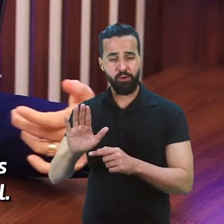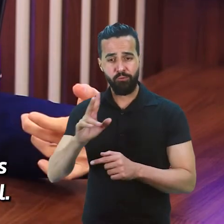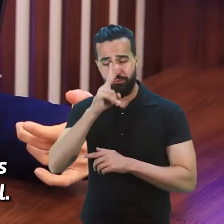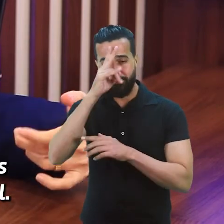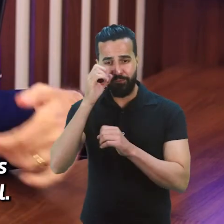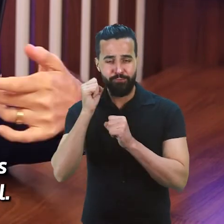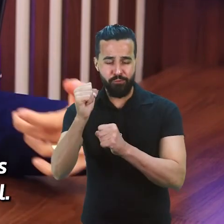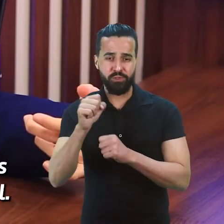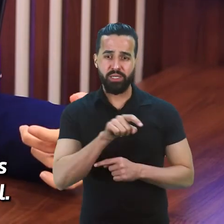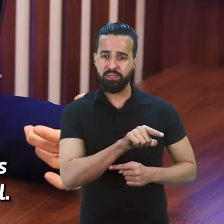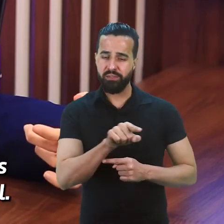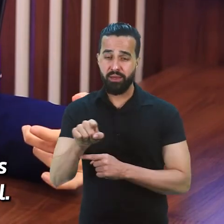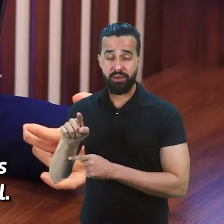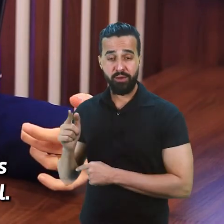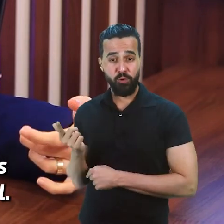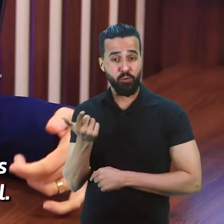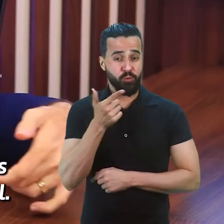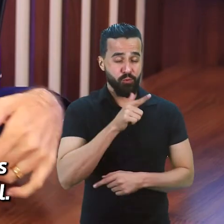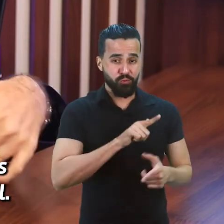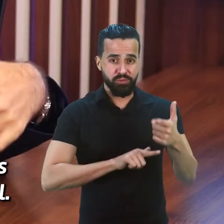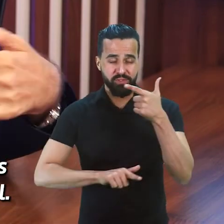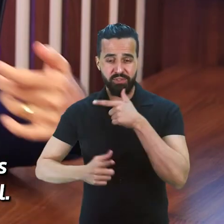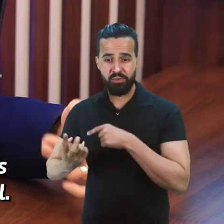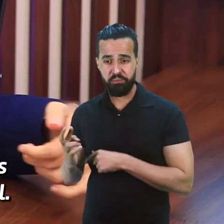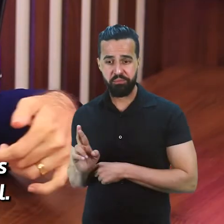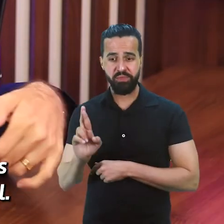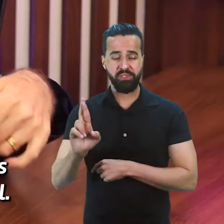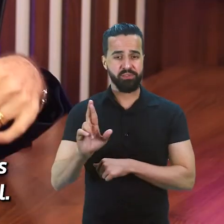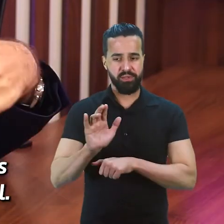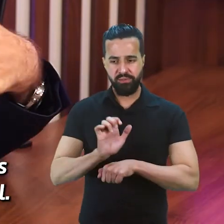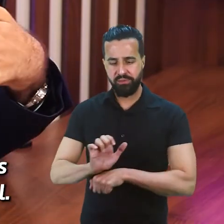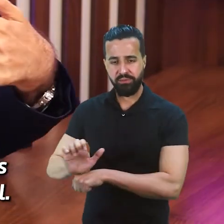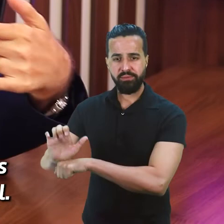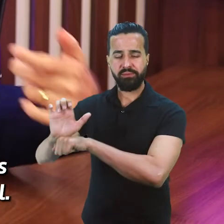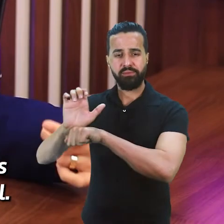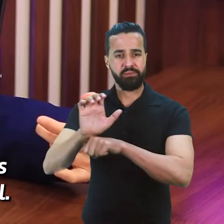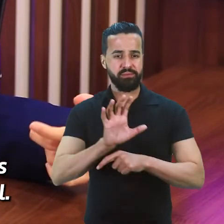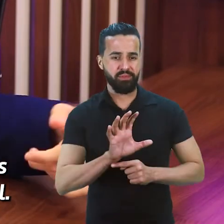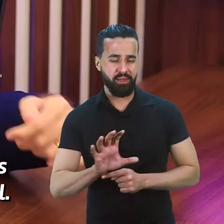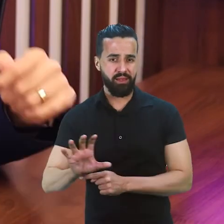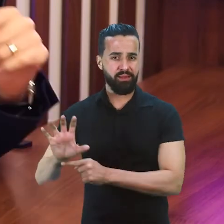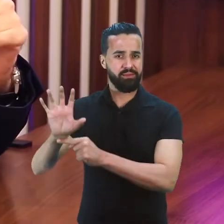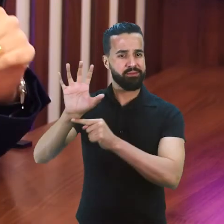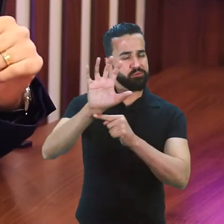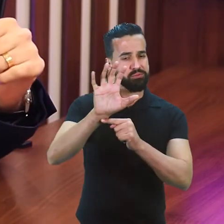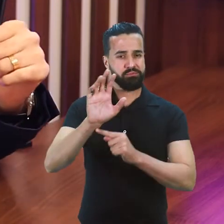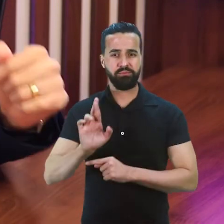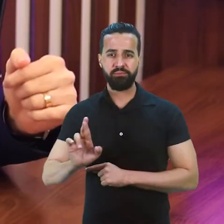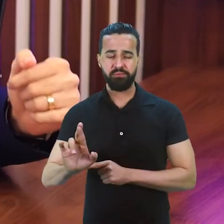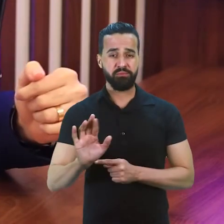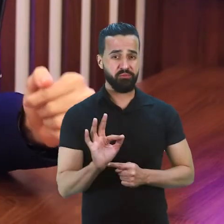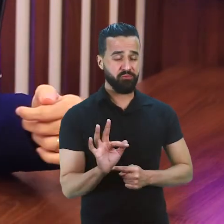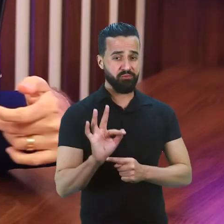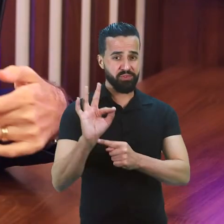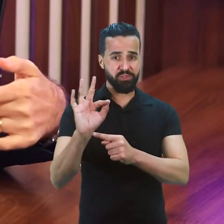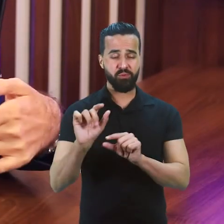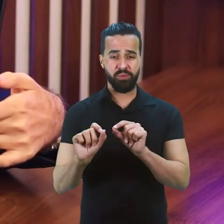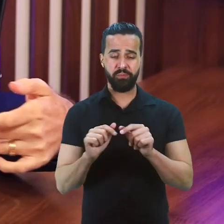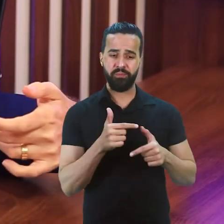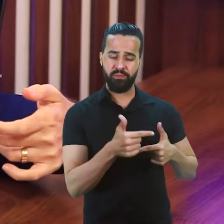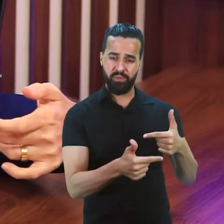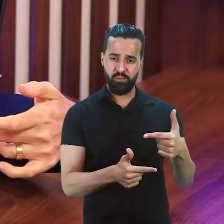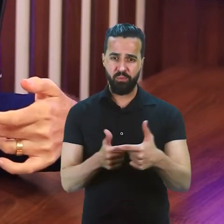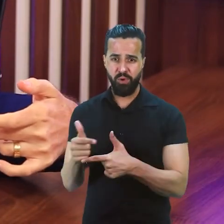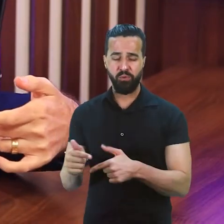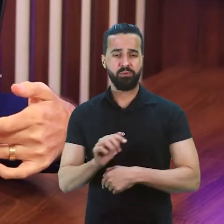e conquistar representantes, né, nos outros estados, representantes a nível federal. Eu acho que a gente tem que fazer um trabalho através